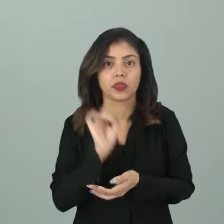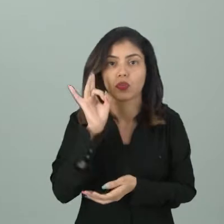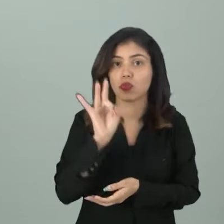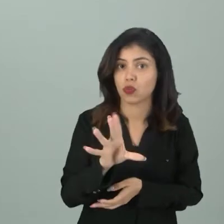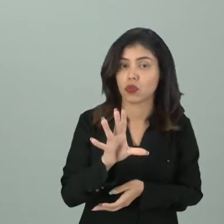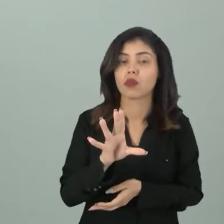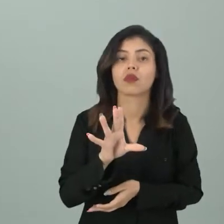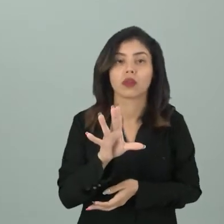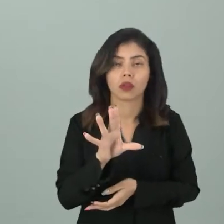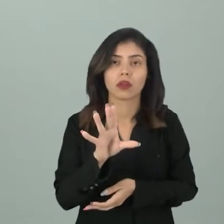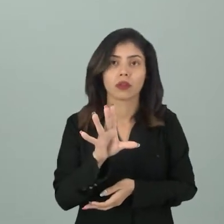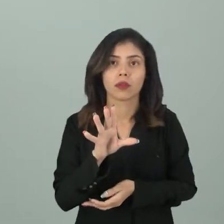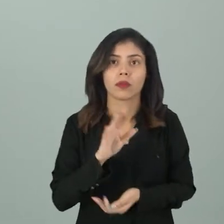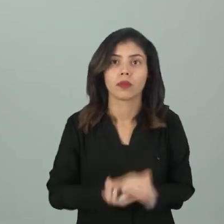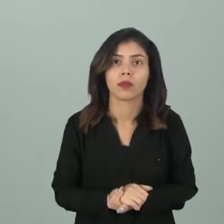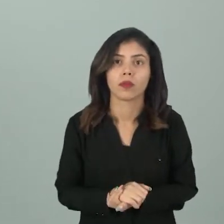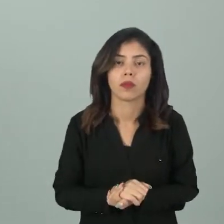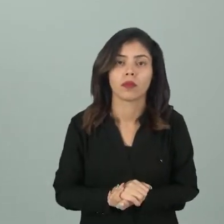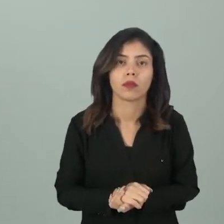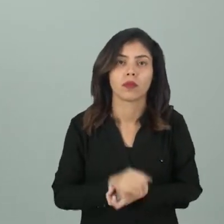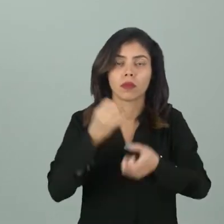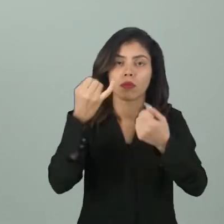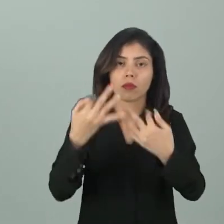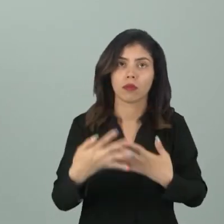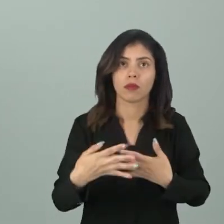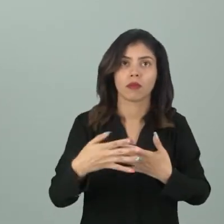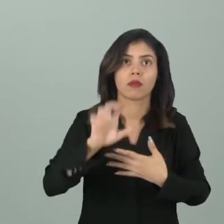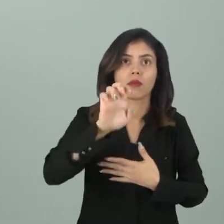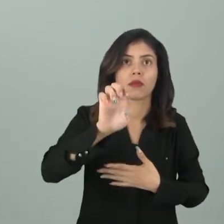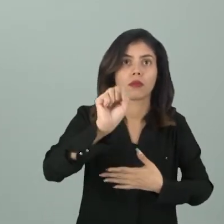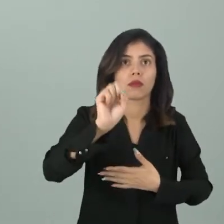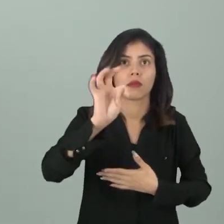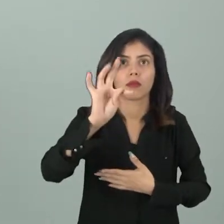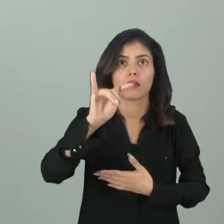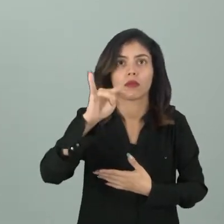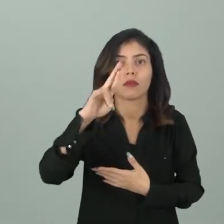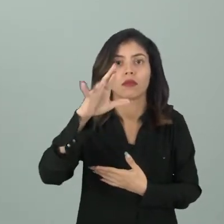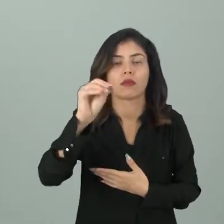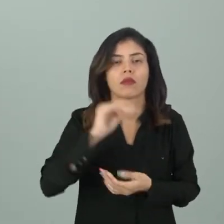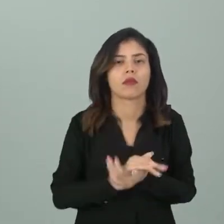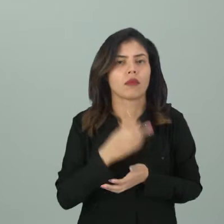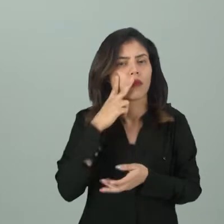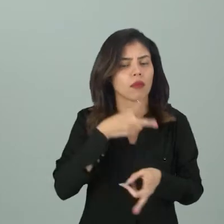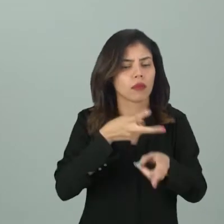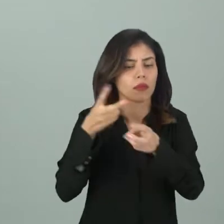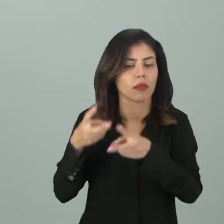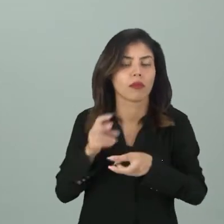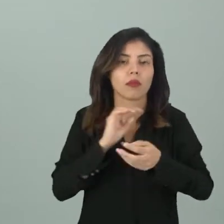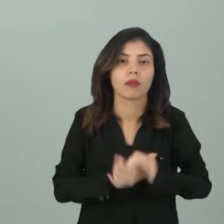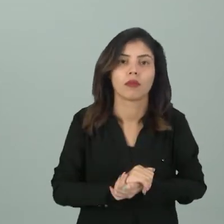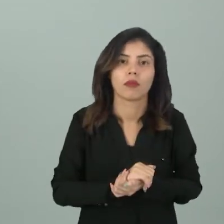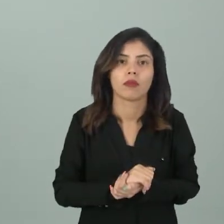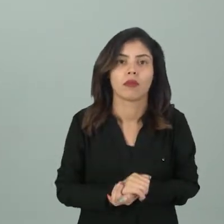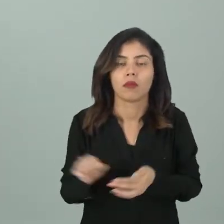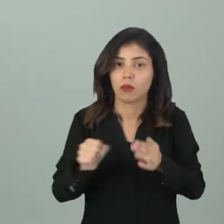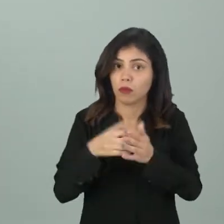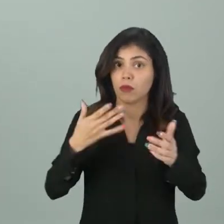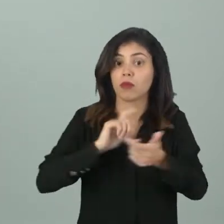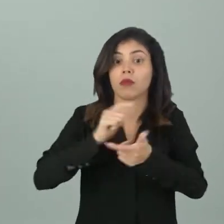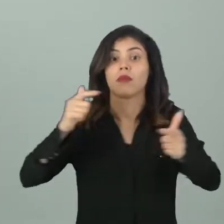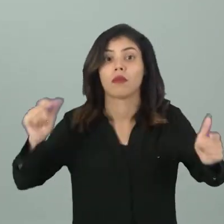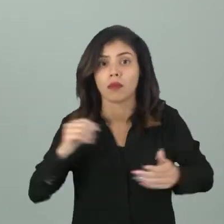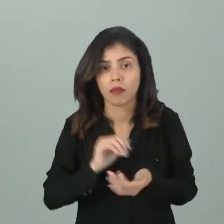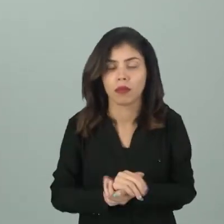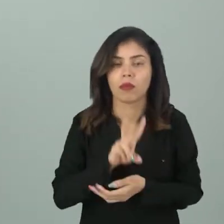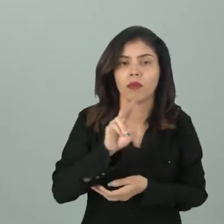para definir a definição de estatística. Vocês percebem pela definição que é muito mais além